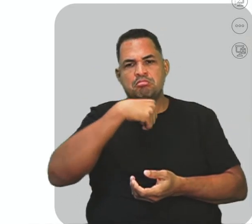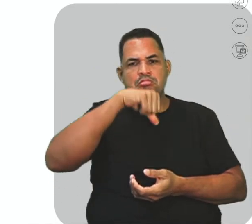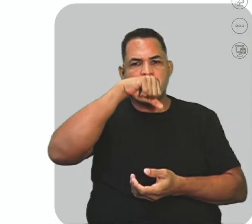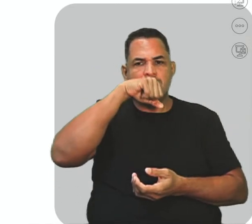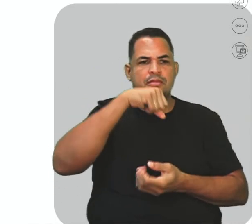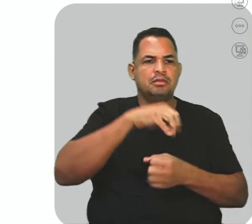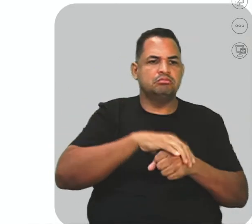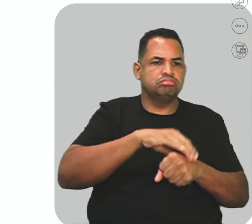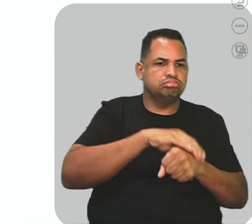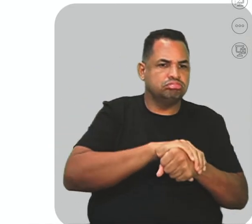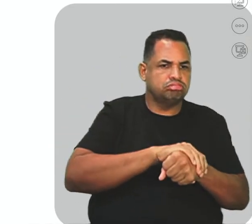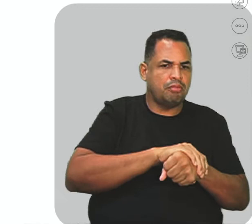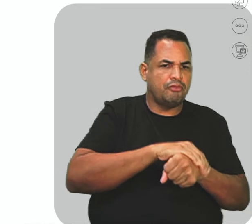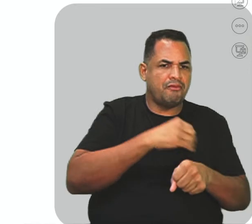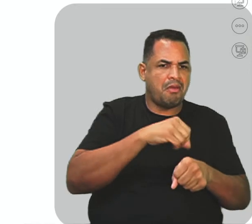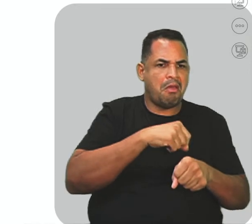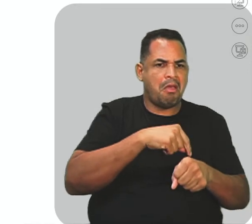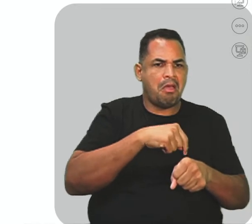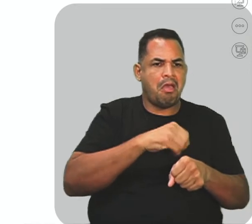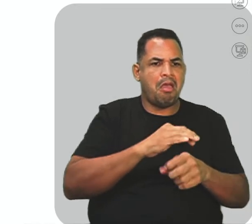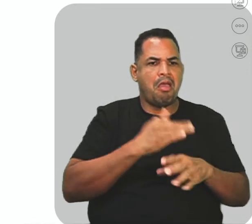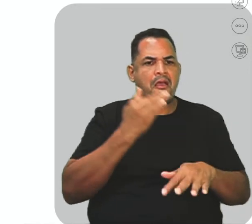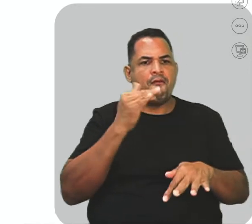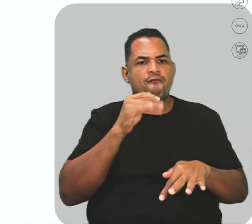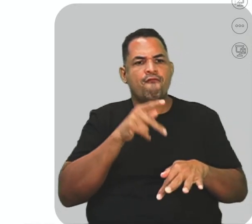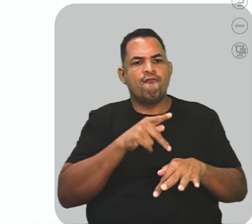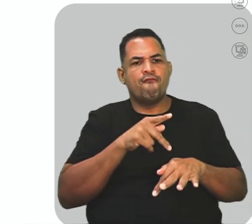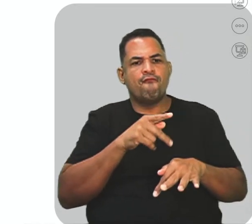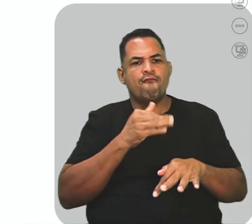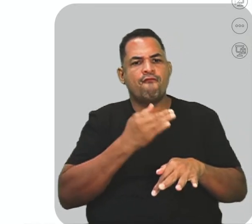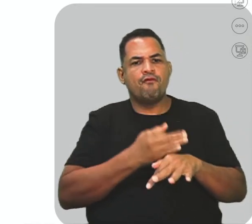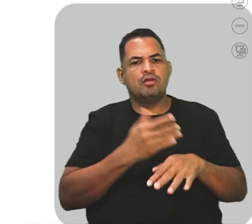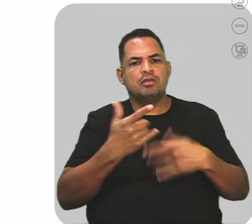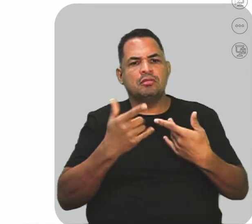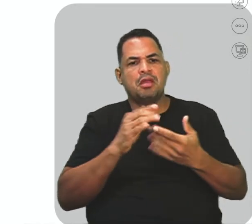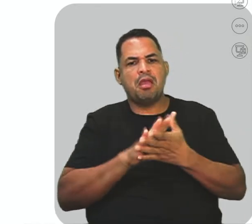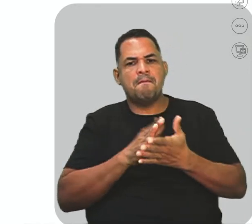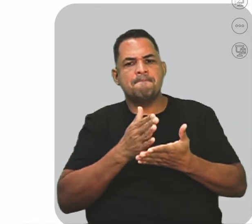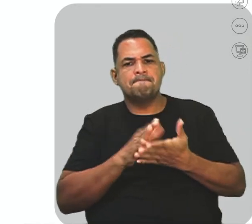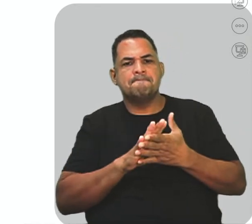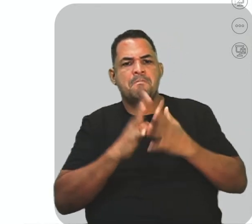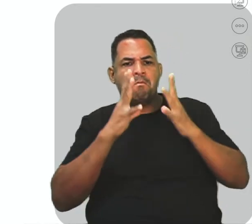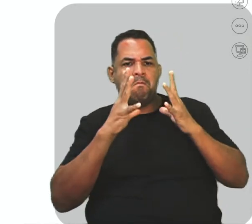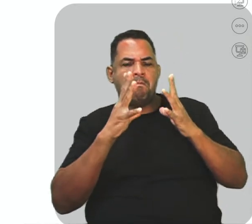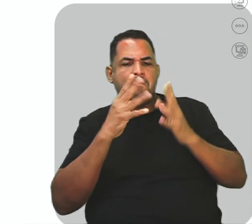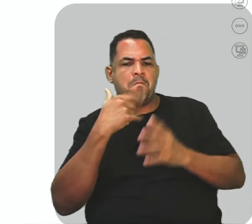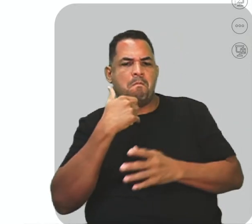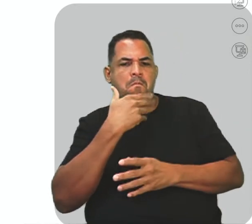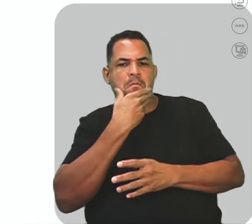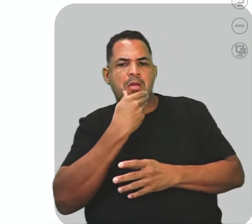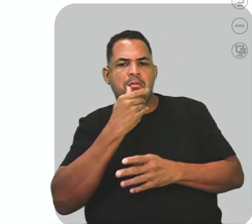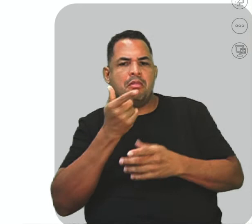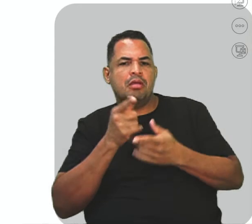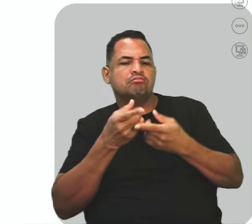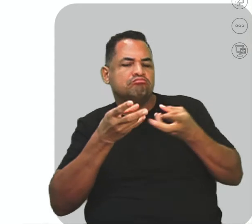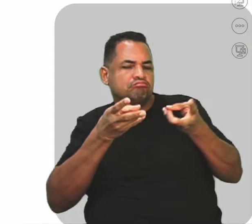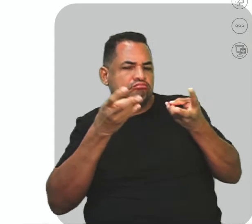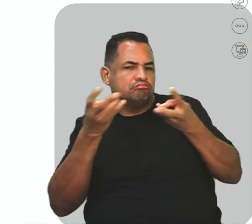saído. Ou seja, né? Liesel limpara a porta da frente e observar o céu da rua